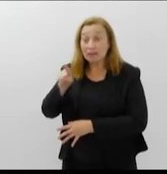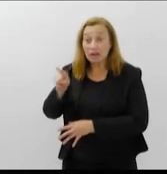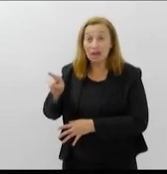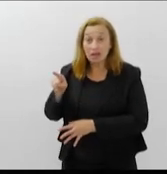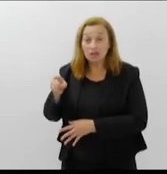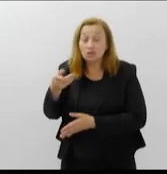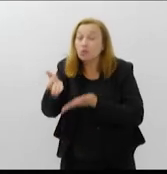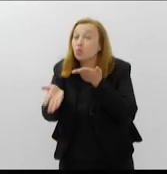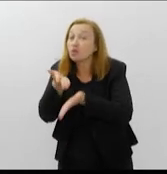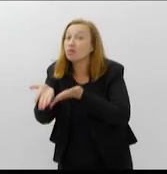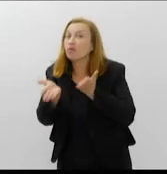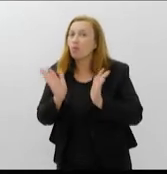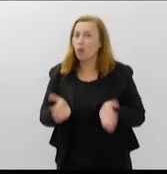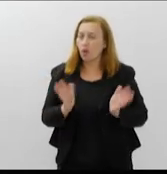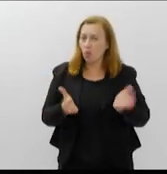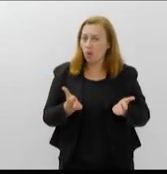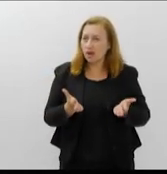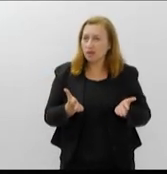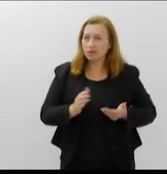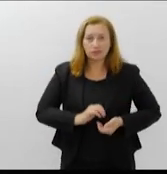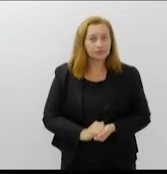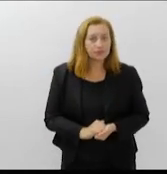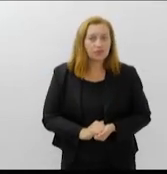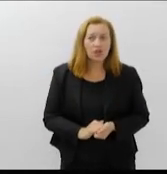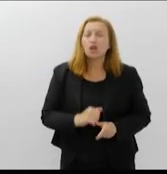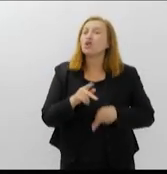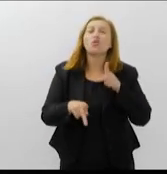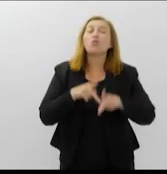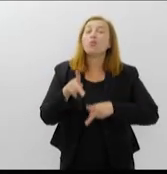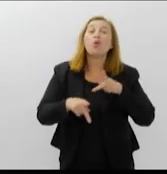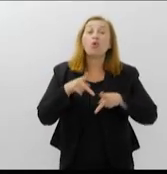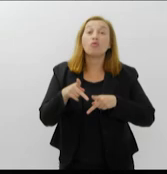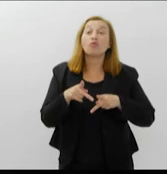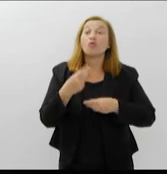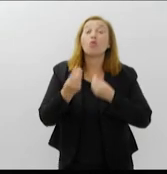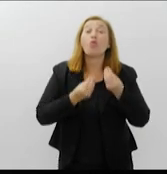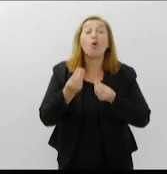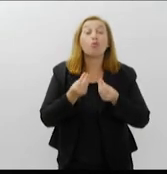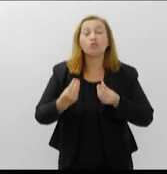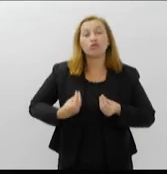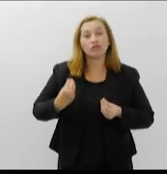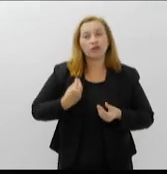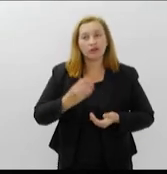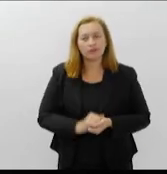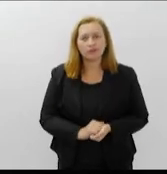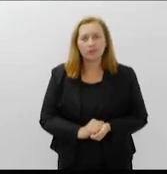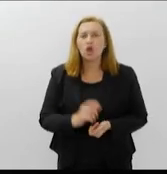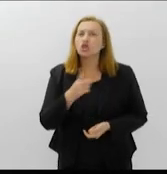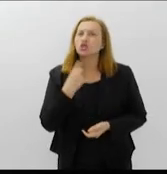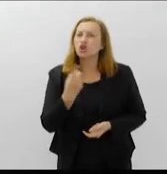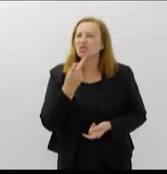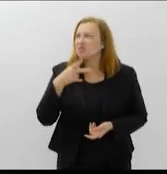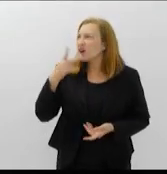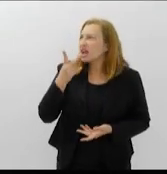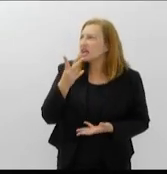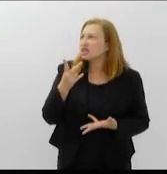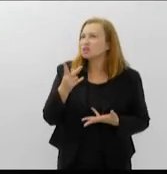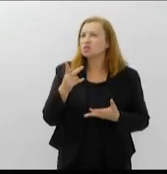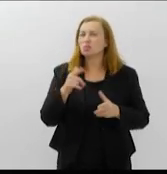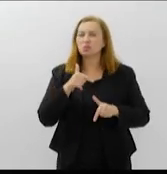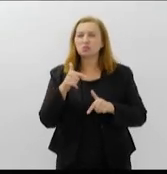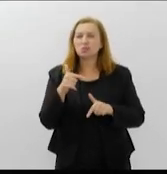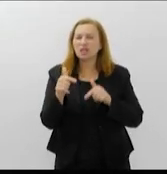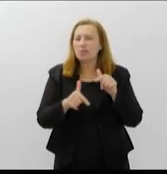cuidar. E onde fica a população nisso? Nós não estamos falando sobre um serviço